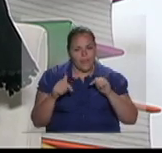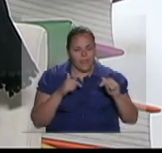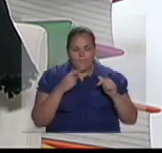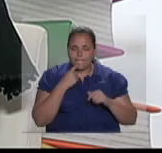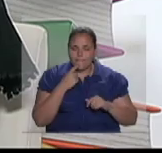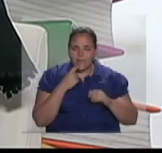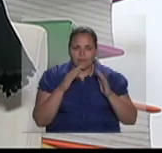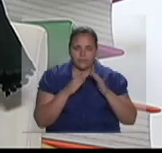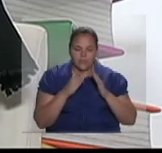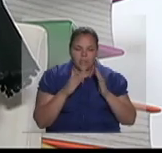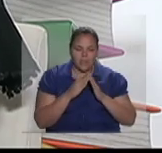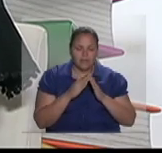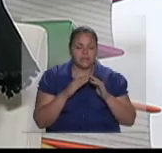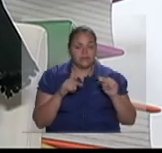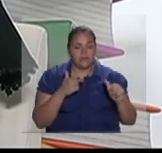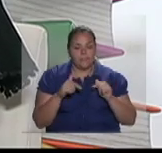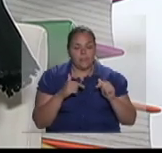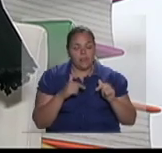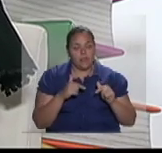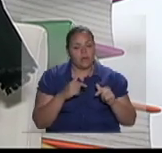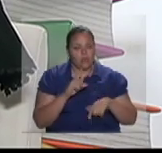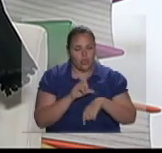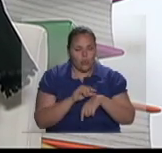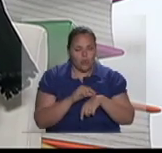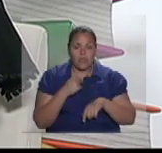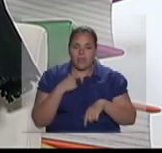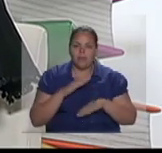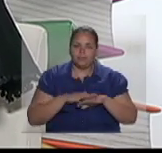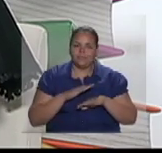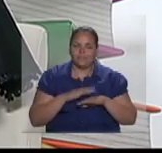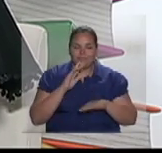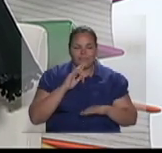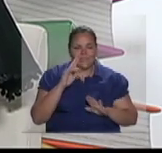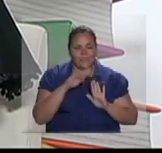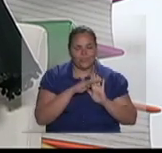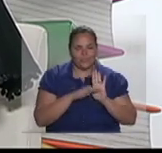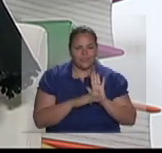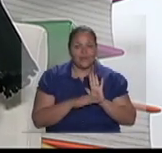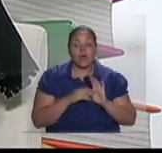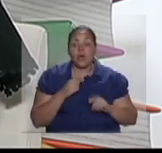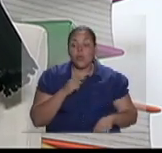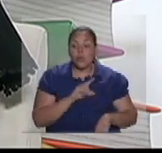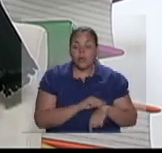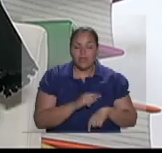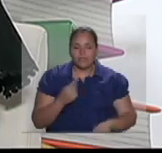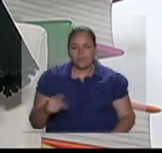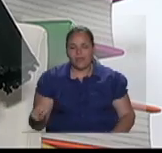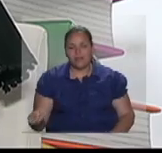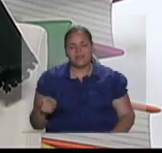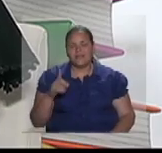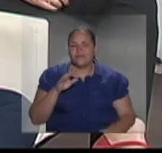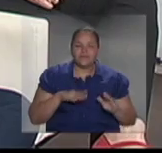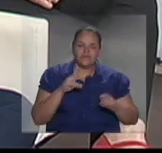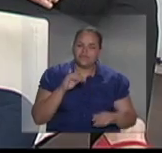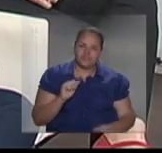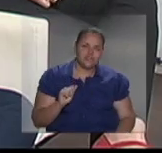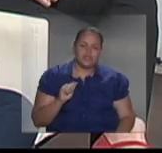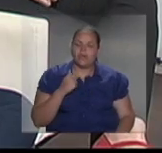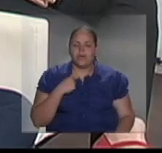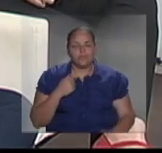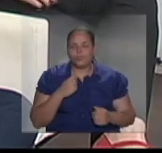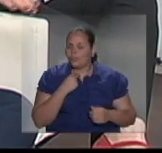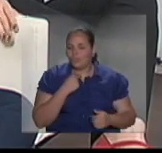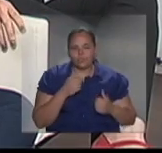de casa. Então, o meu trabalho, e eu faço o meu horário. Então, o meu trabalho é em função do horário dela. Então, tem dias que eu não